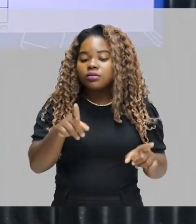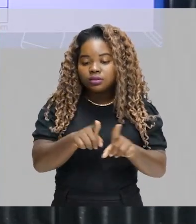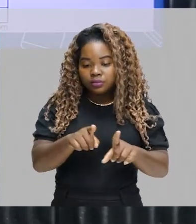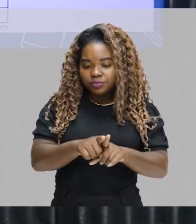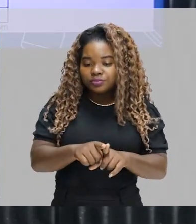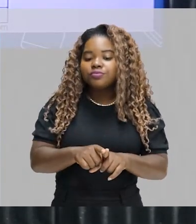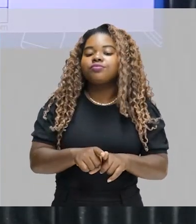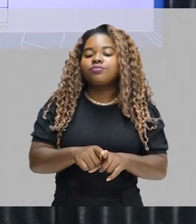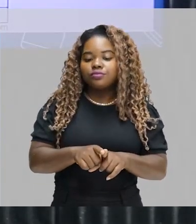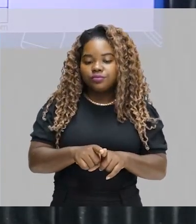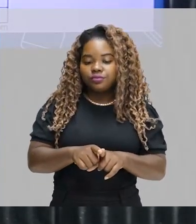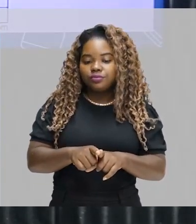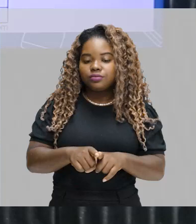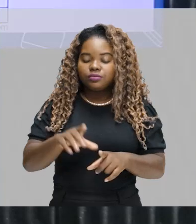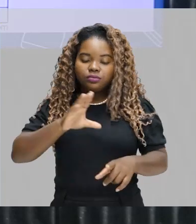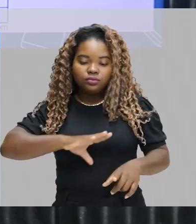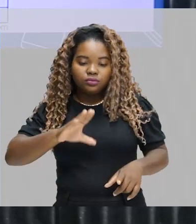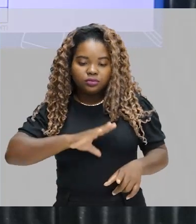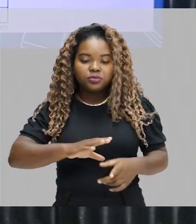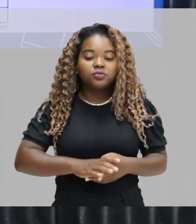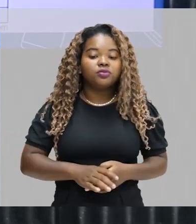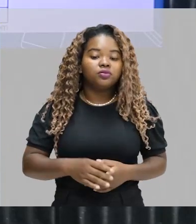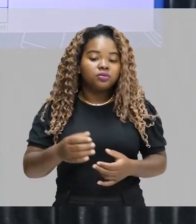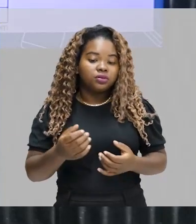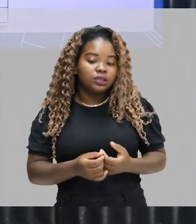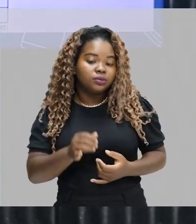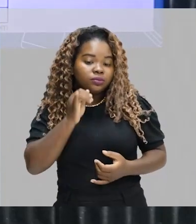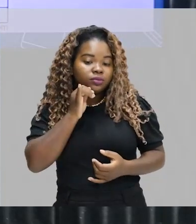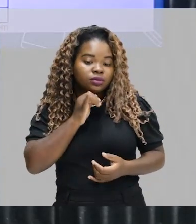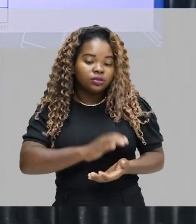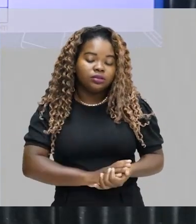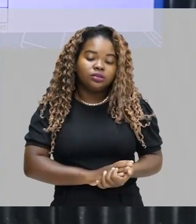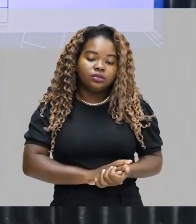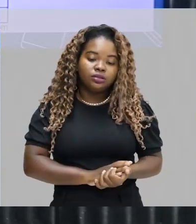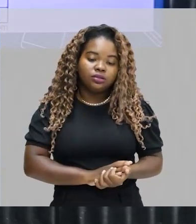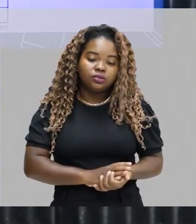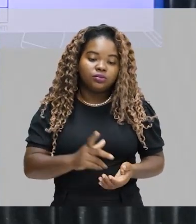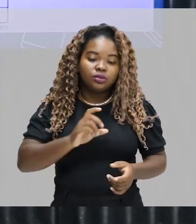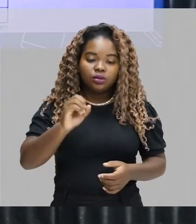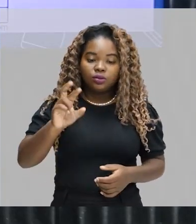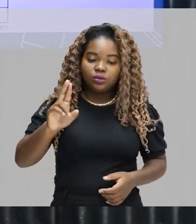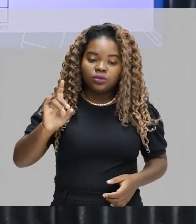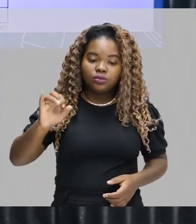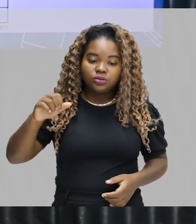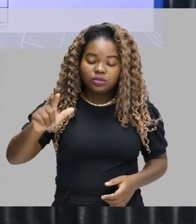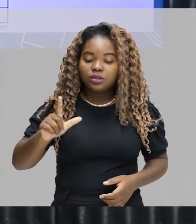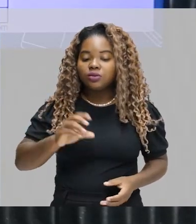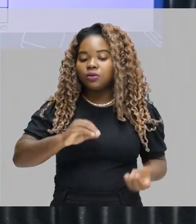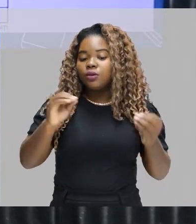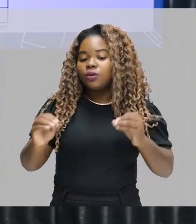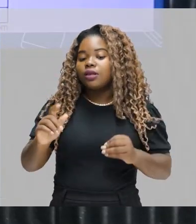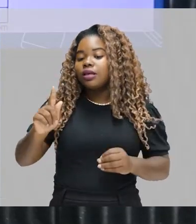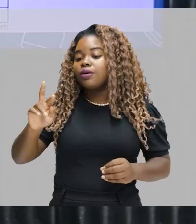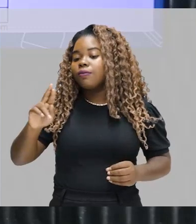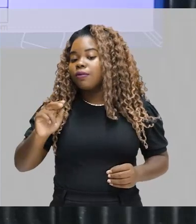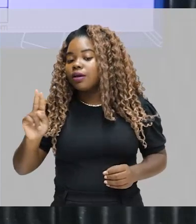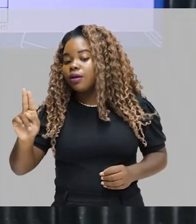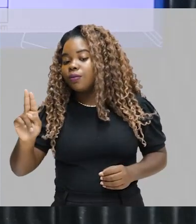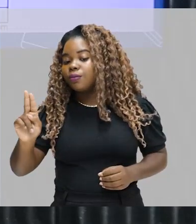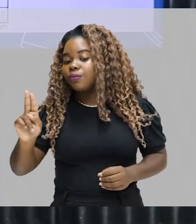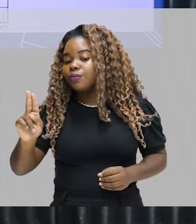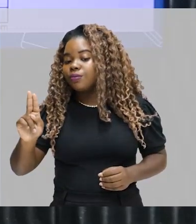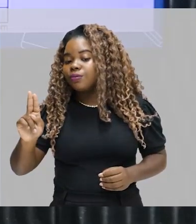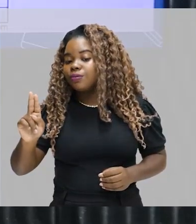quer indicar o número ordinal, a gente coloca o símbolo do grau, né? Em inglês, não se faz isso. Quando você